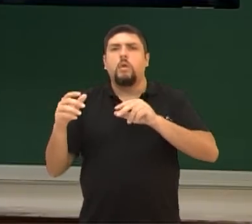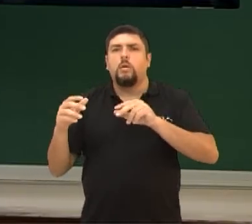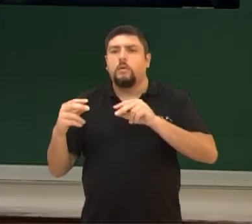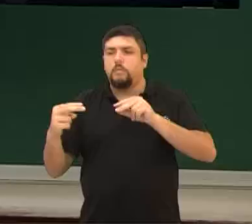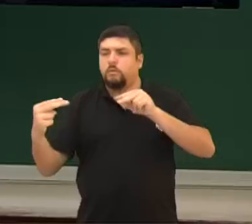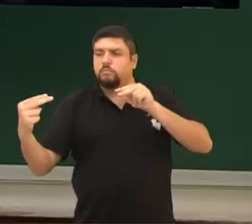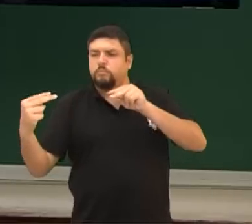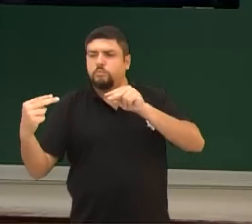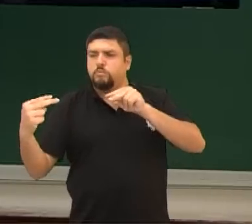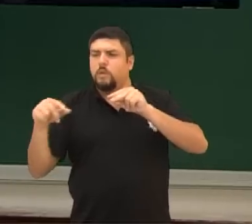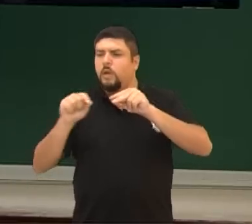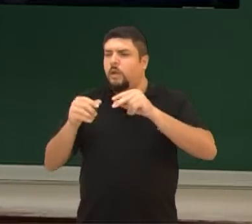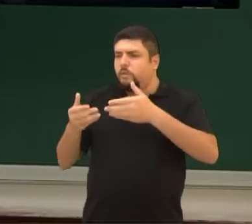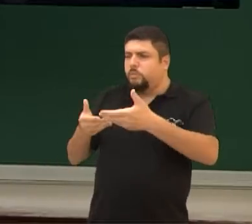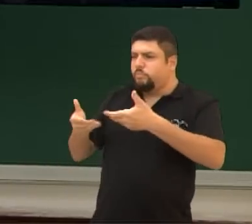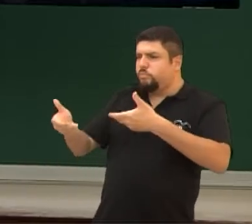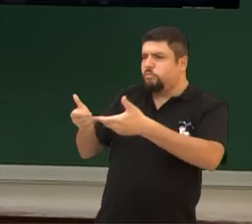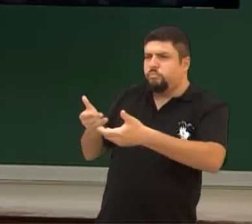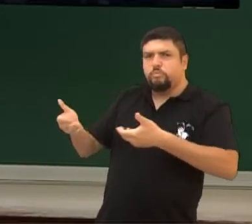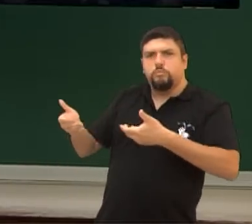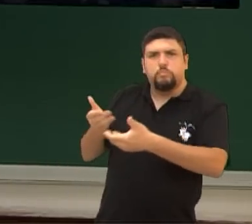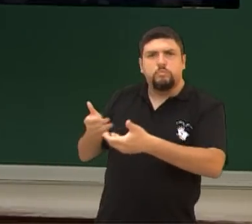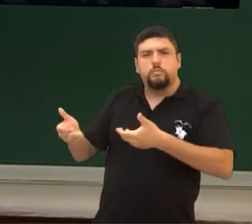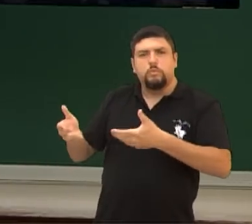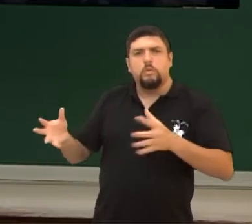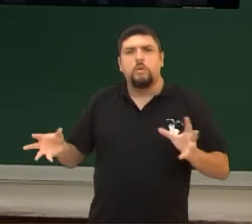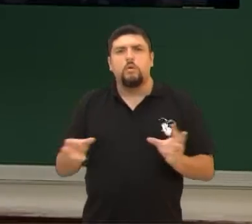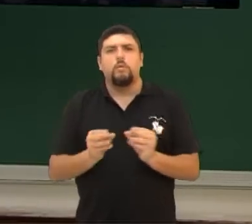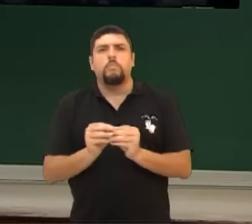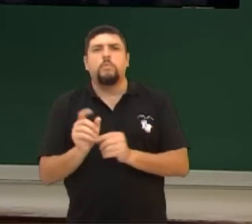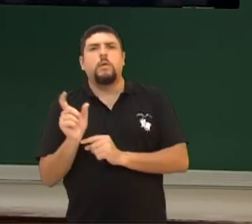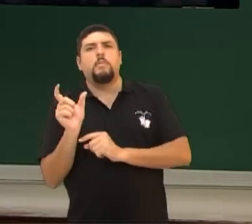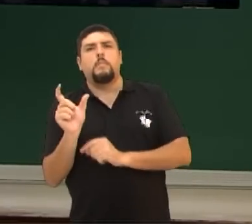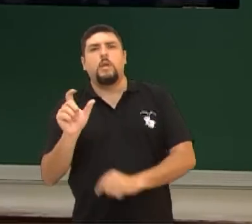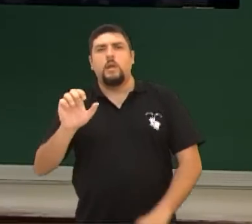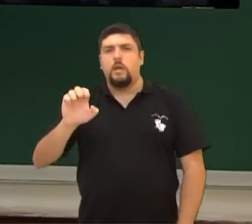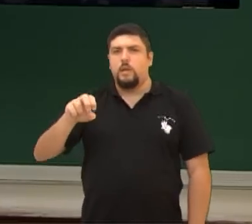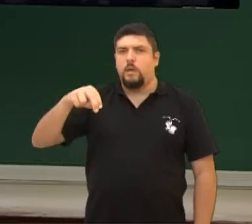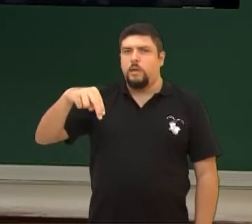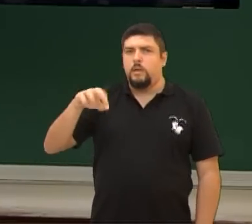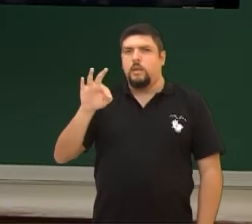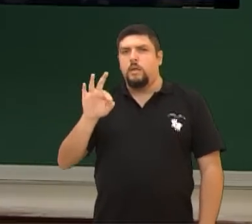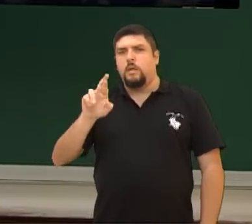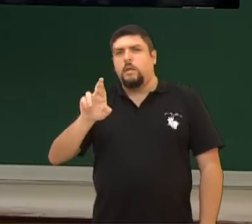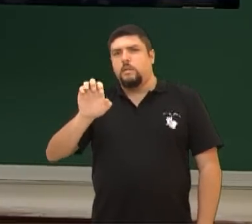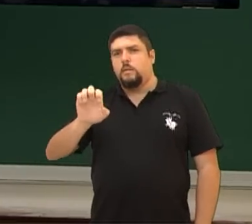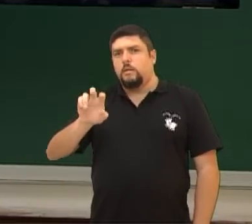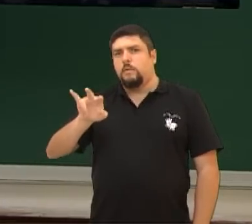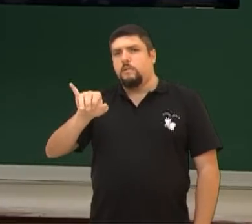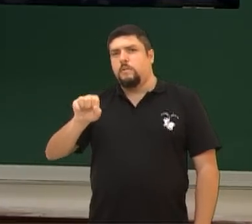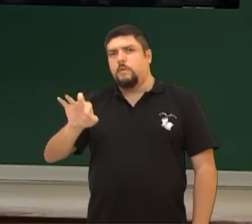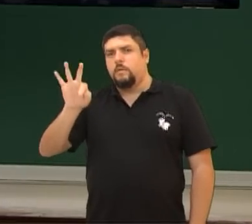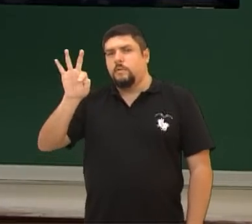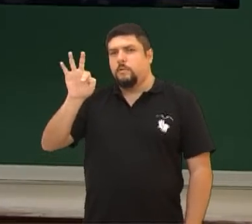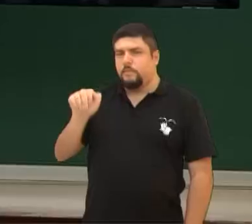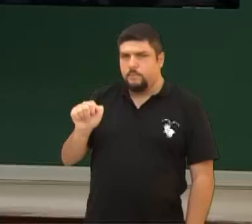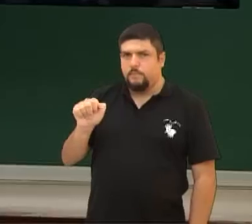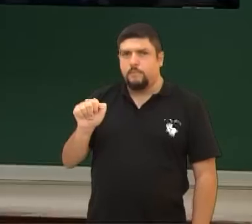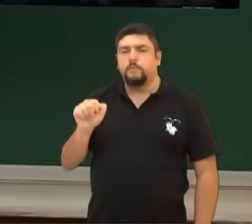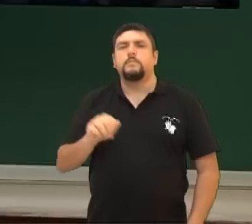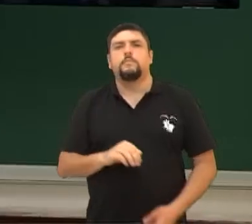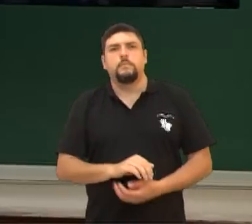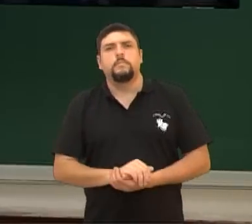a palavra entrevista, formou a palavra entrevista, e dentro, né, da formação das palavras na